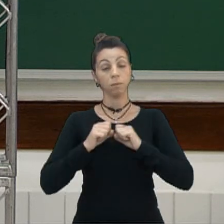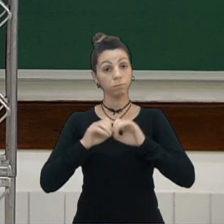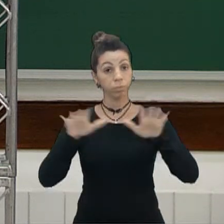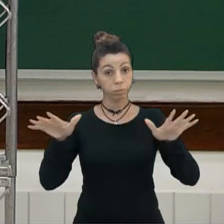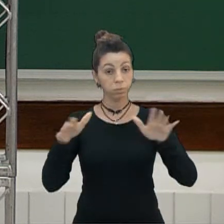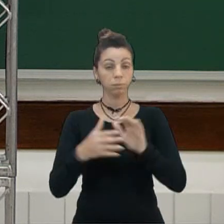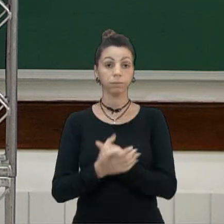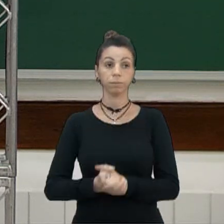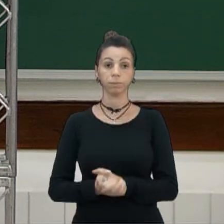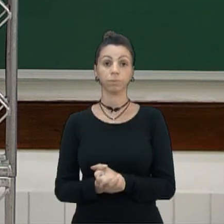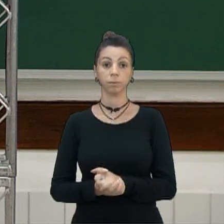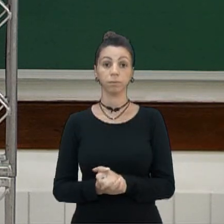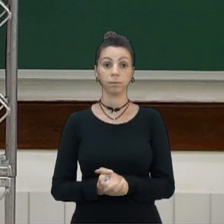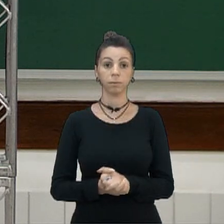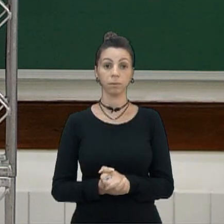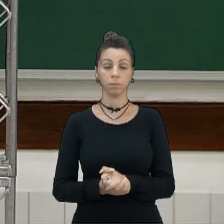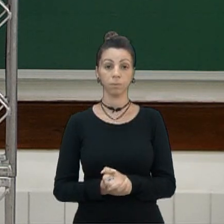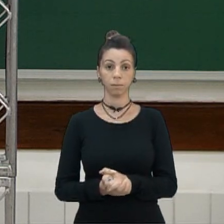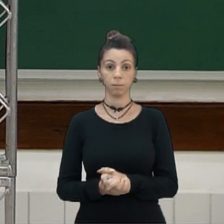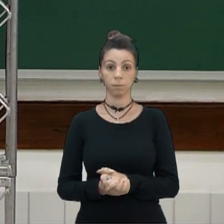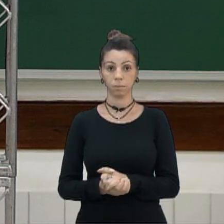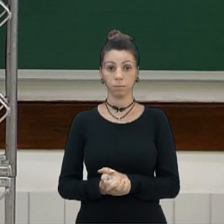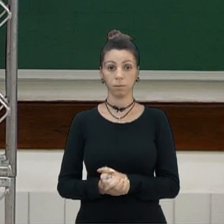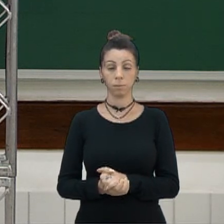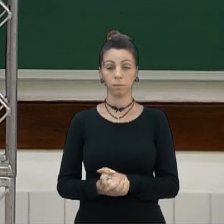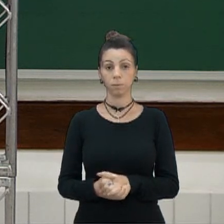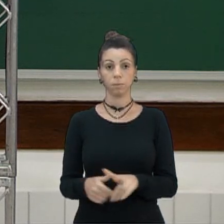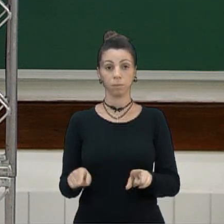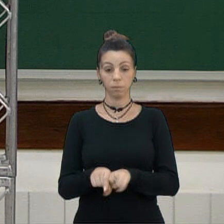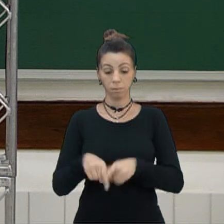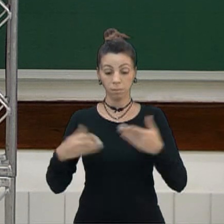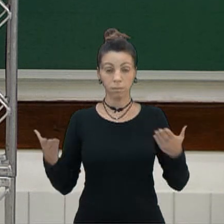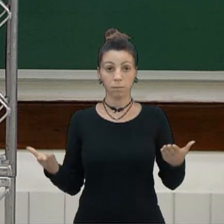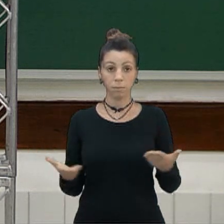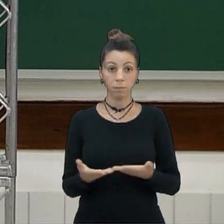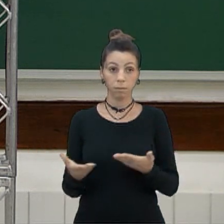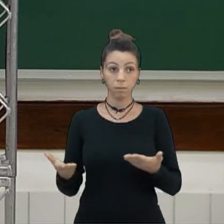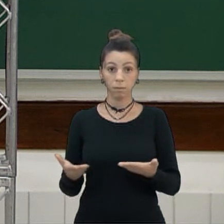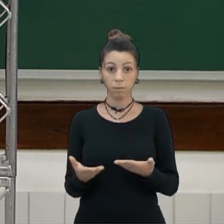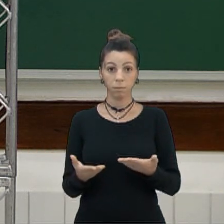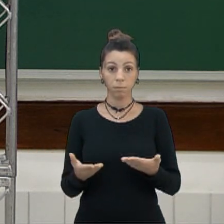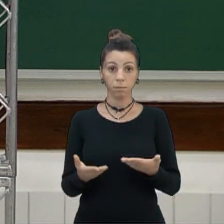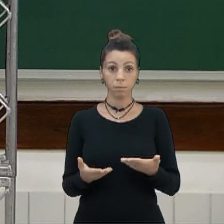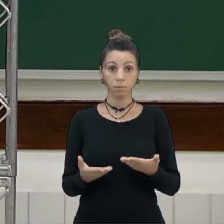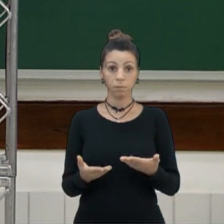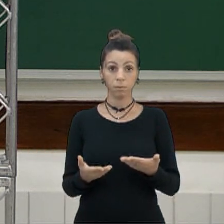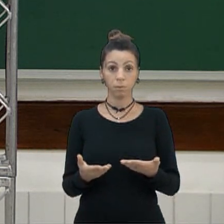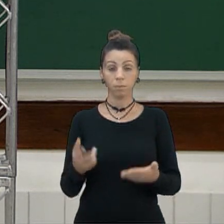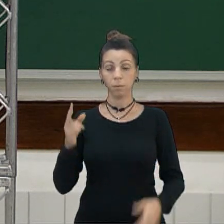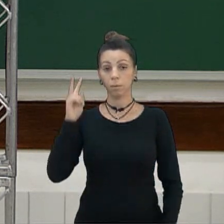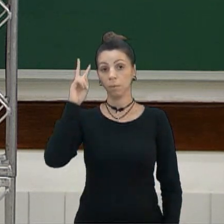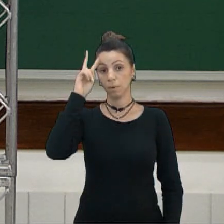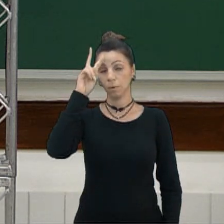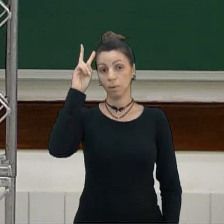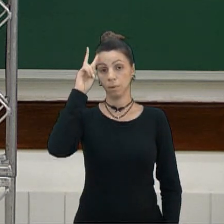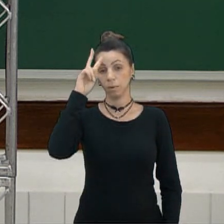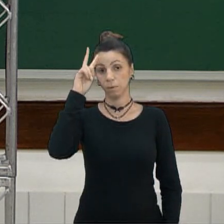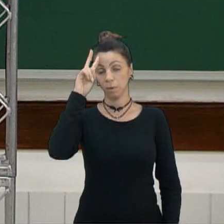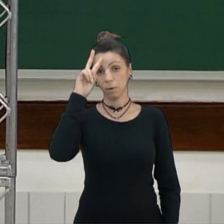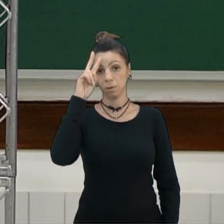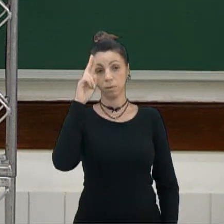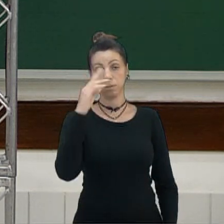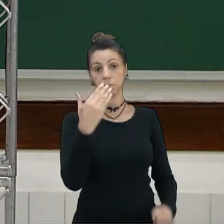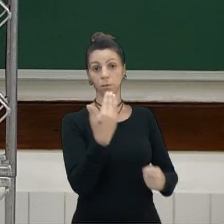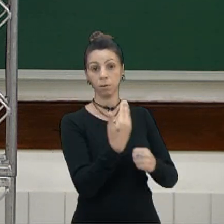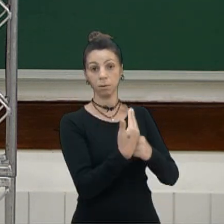Vamos ver um pouco também, agora, sobre a história do Estado laico no Brasil. Como que